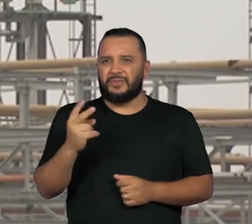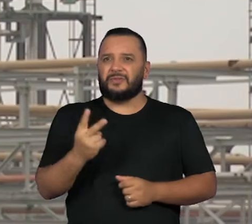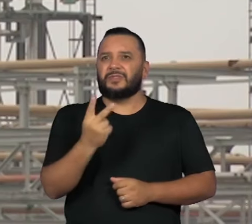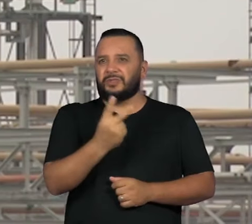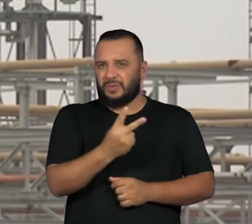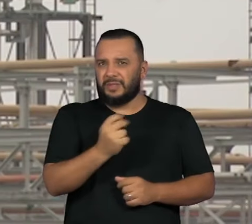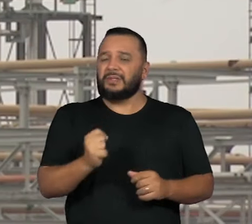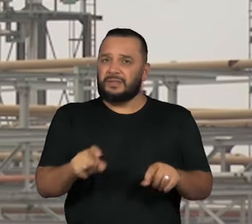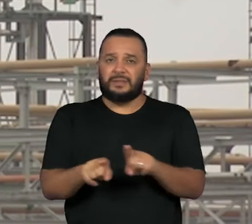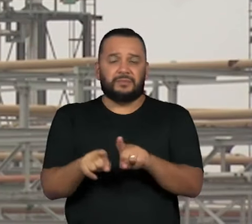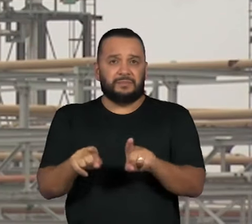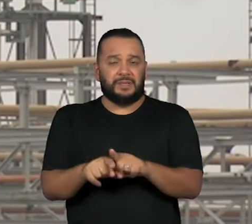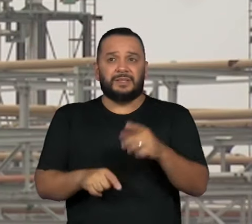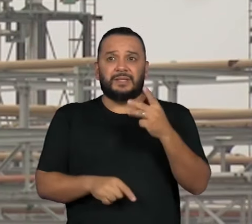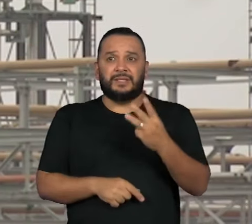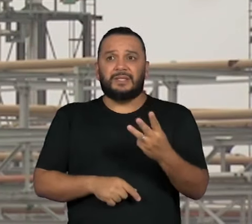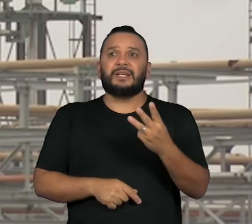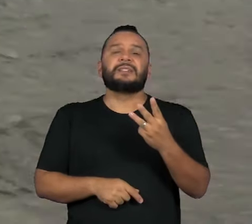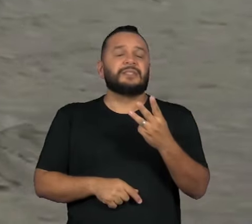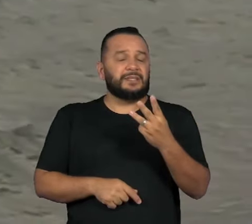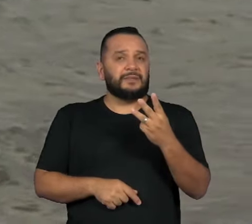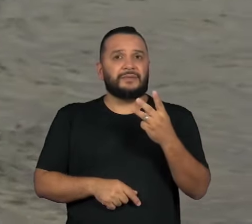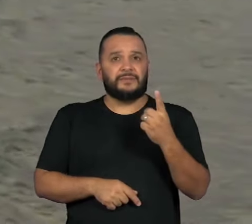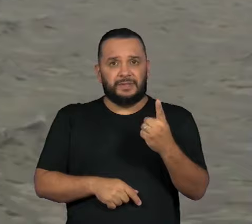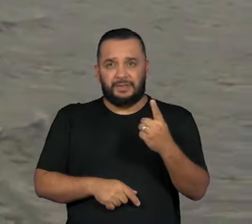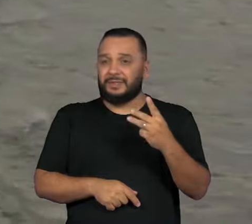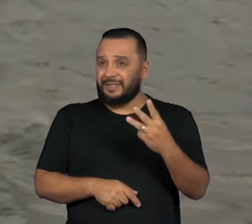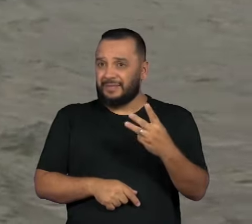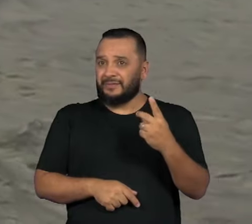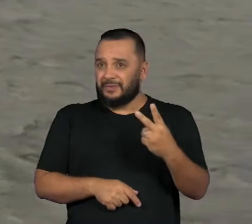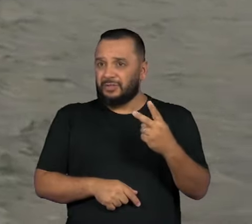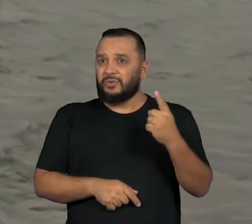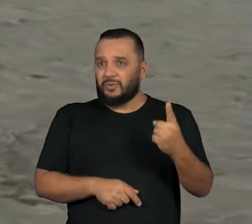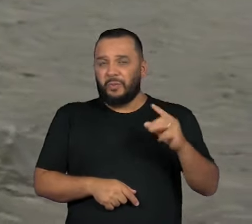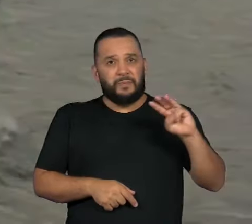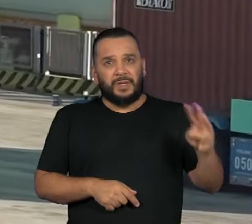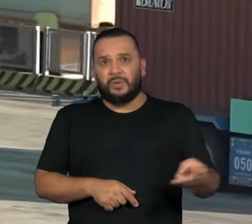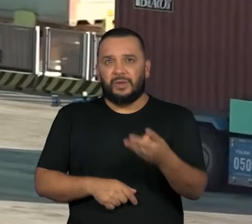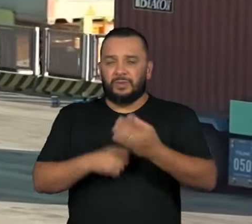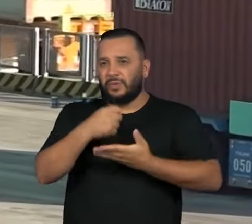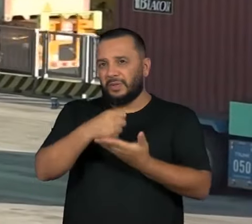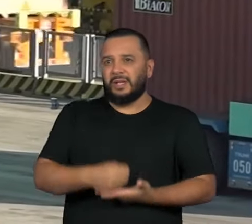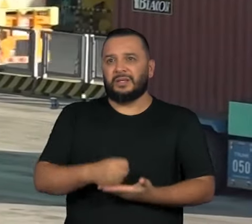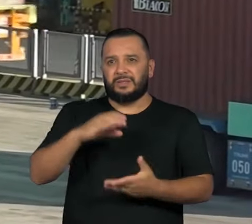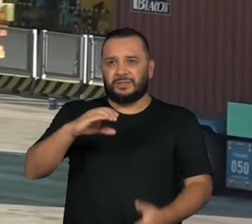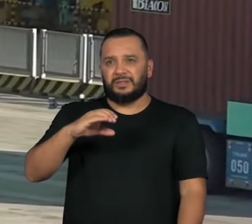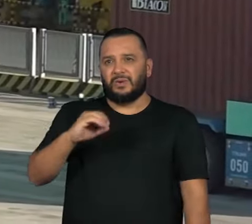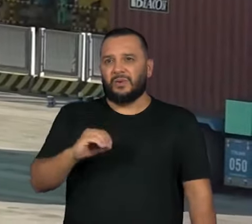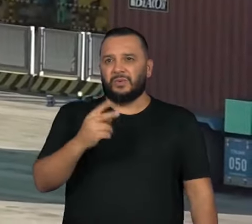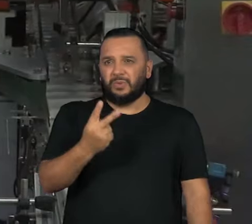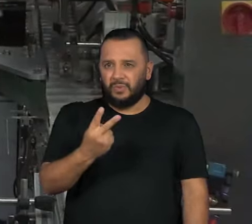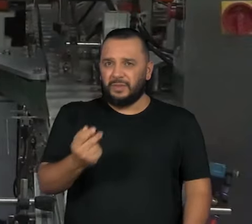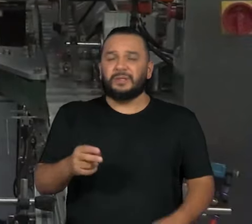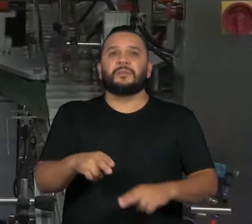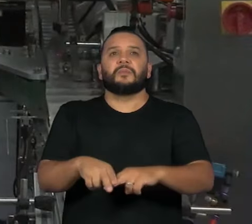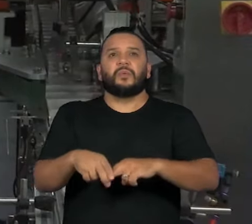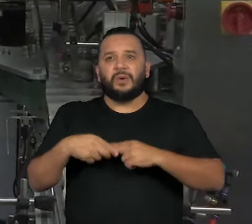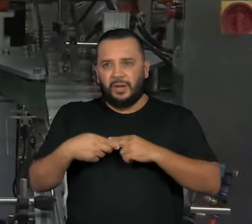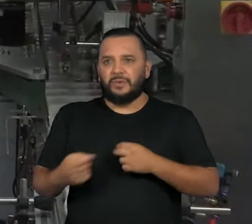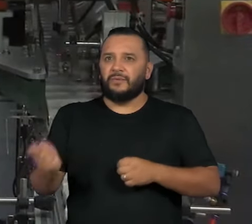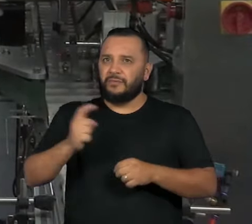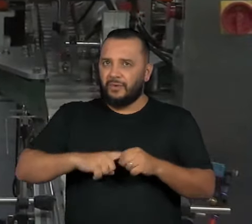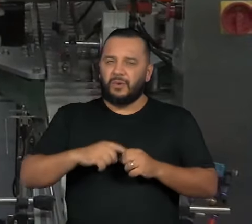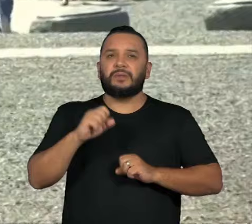representa 321 milhões de toneladas de CO2 a mais na atmosfera. Crescimento impulsionado pela retomada